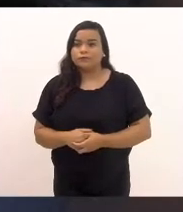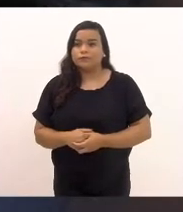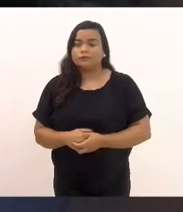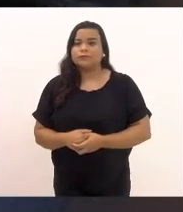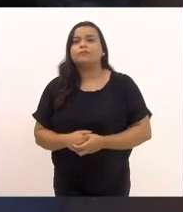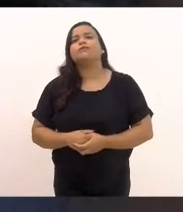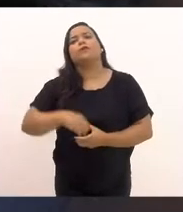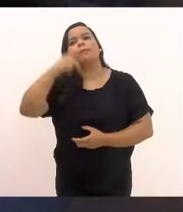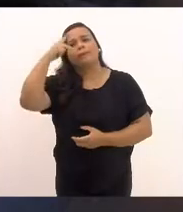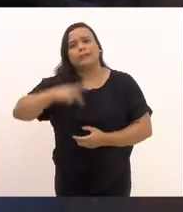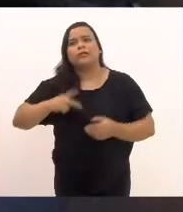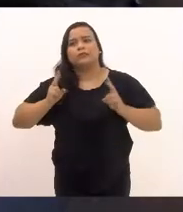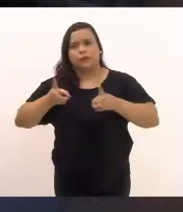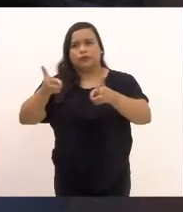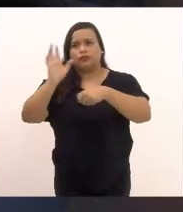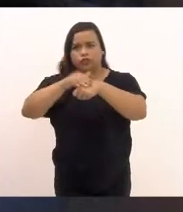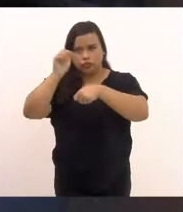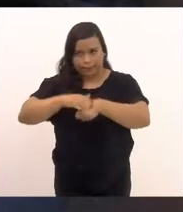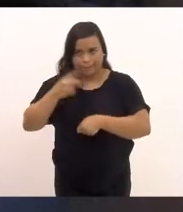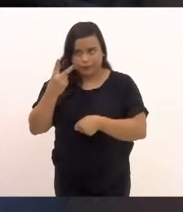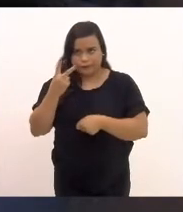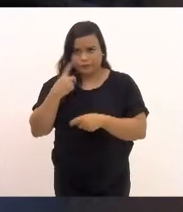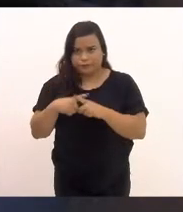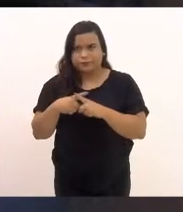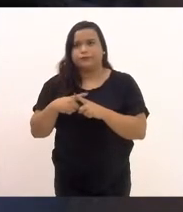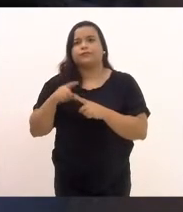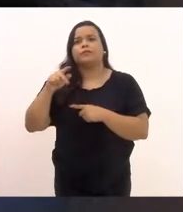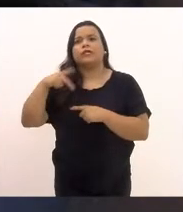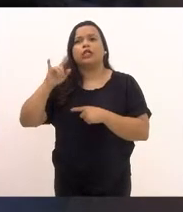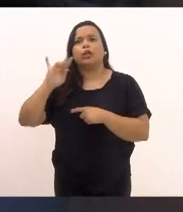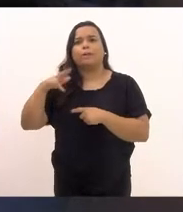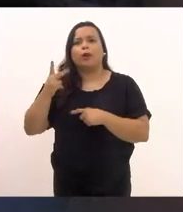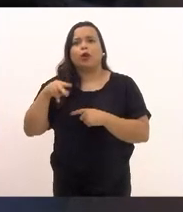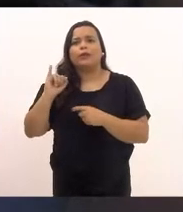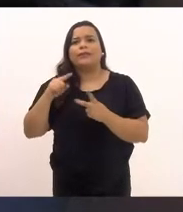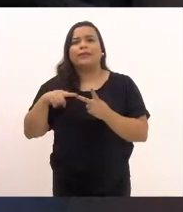Presidência vai proceder à segunda chamada. Alexandre Knoploch, André Correia,